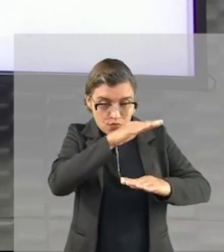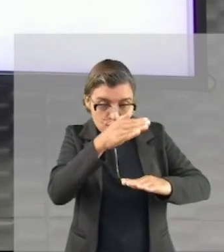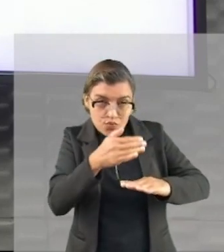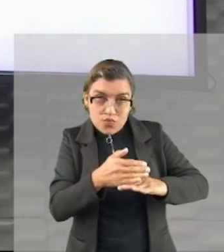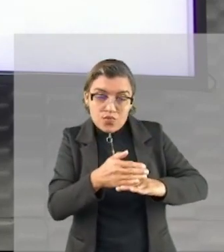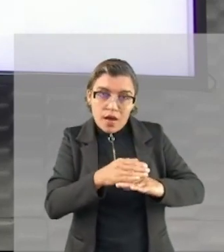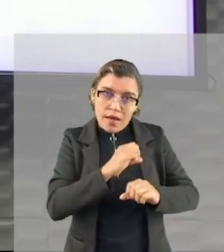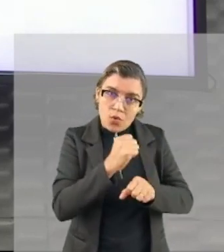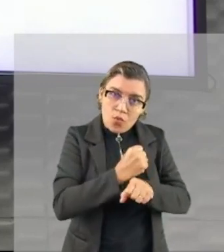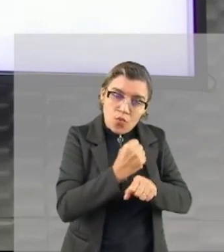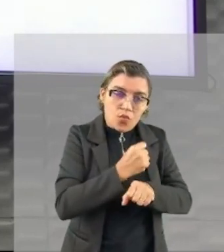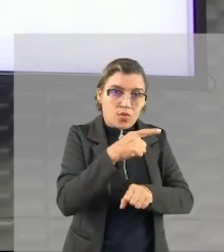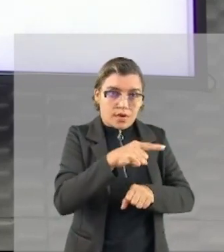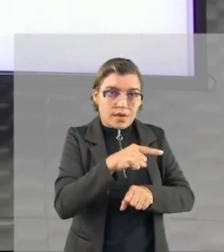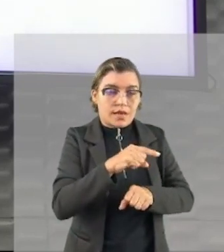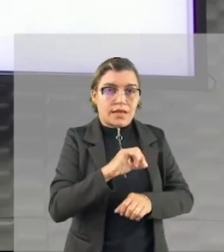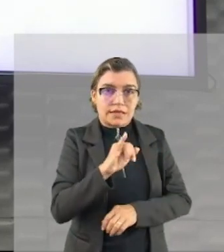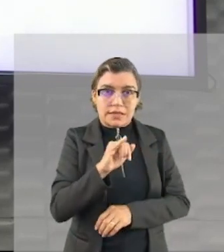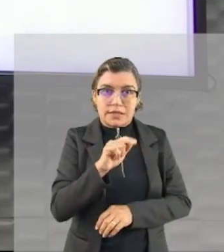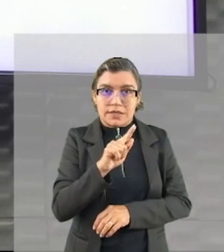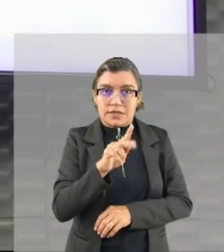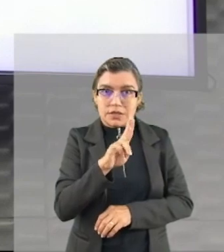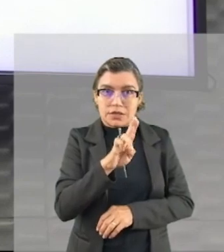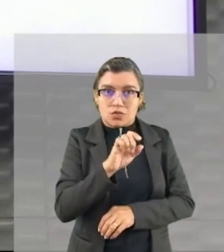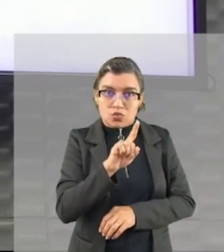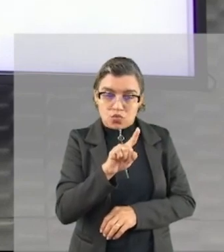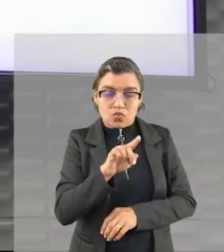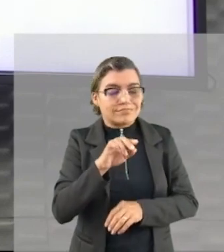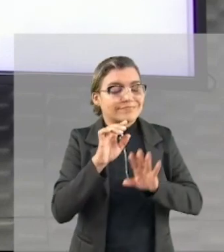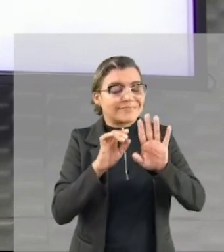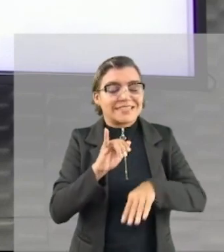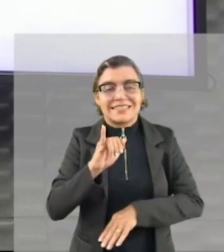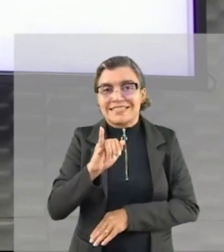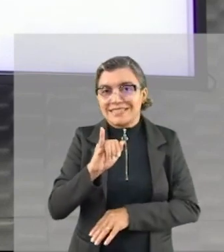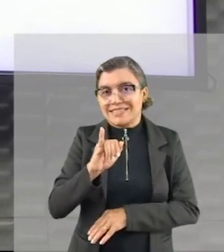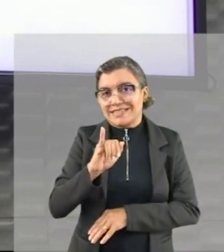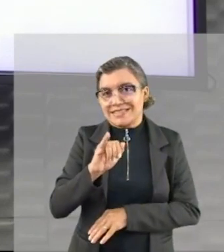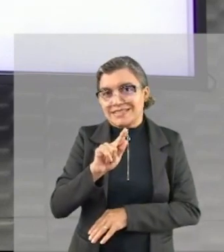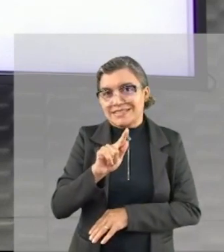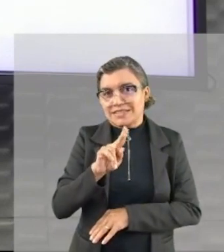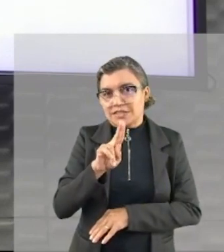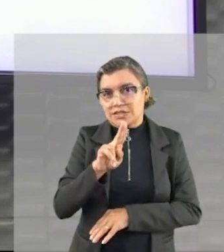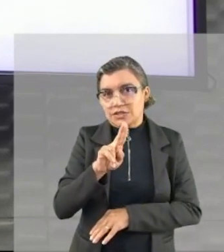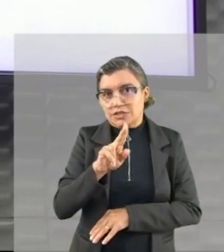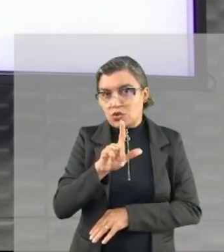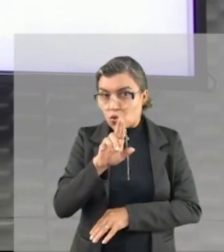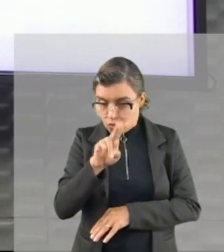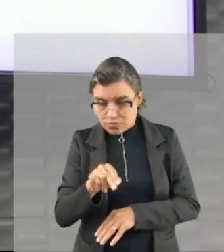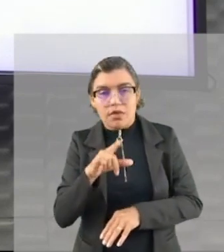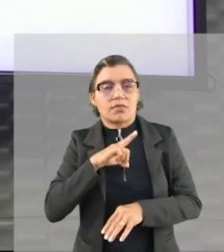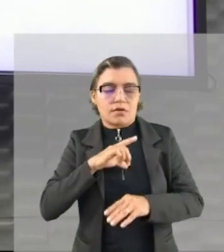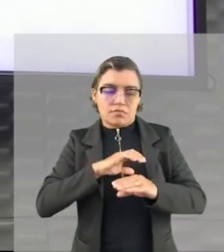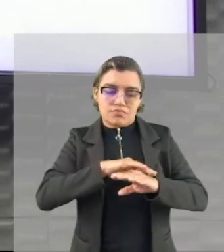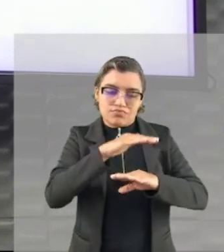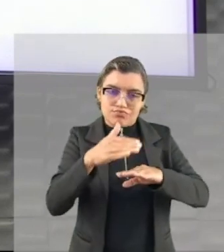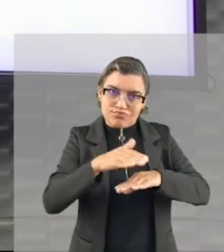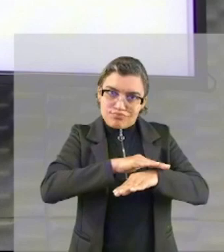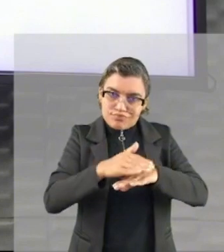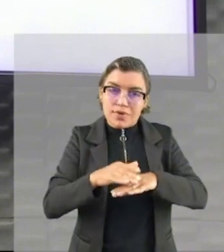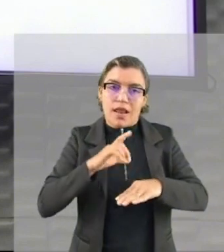no iglu, acendiam uma fogueirinha e o calor daquela fogueira tinha dificuldade de